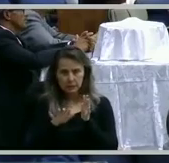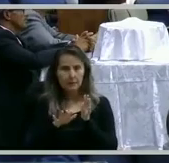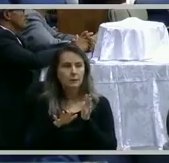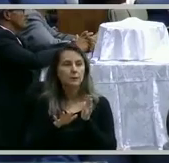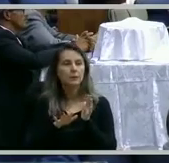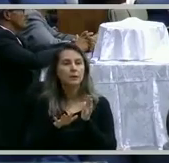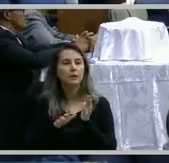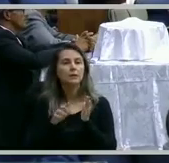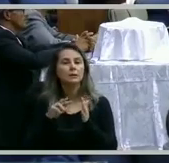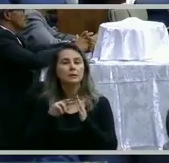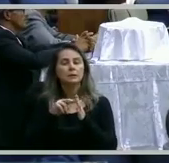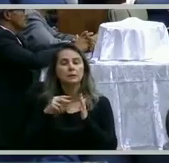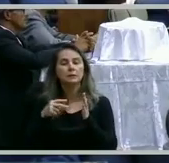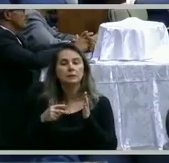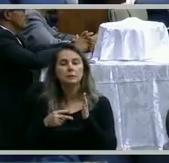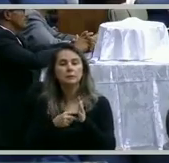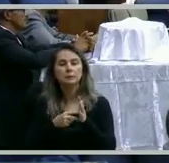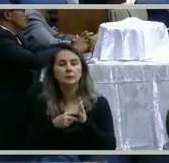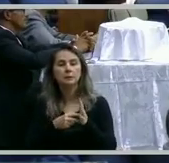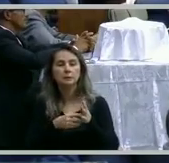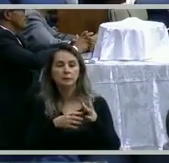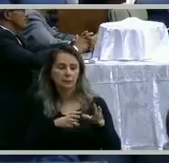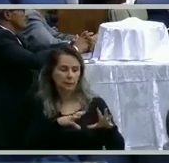Sustentar no grego quer dizer carregar nos ombros.